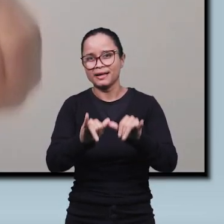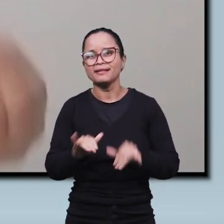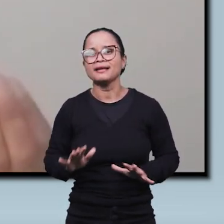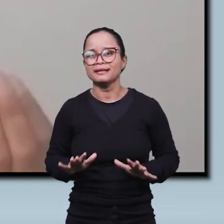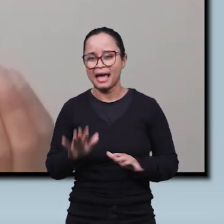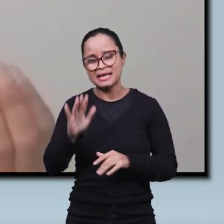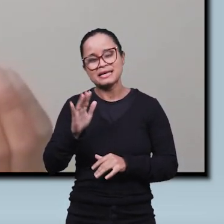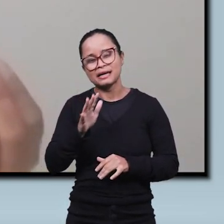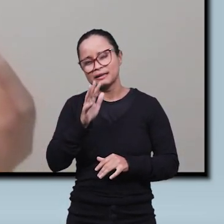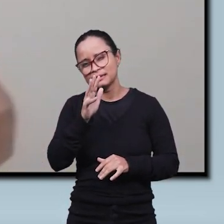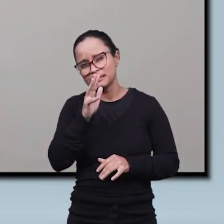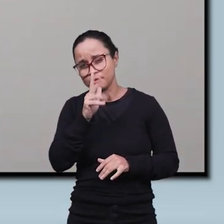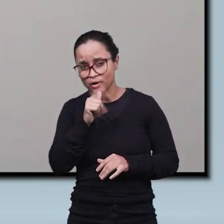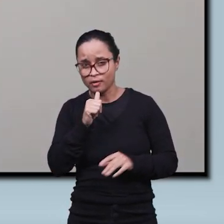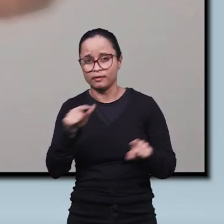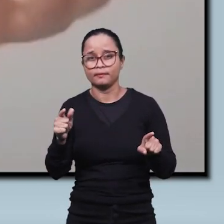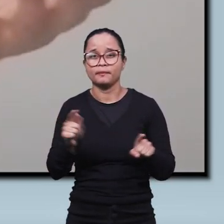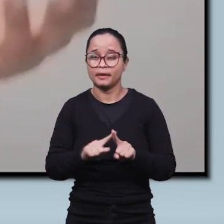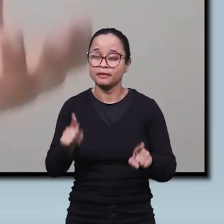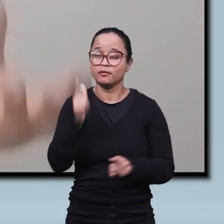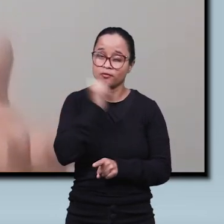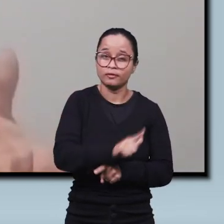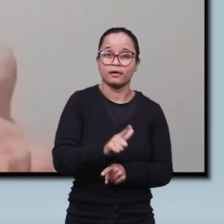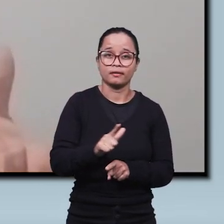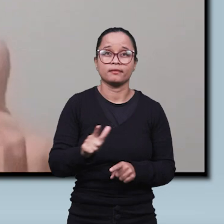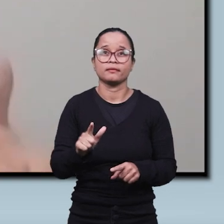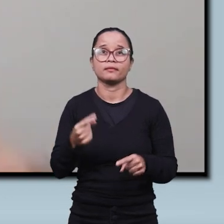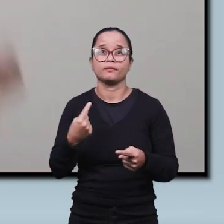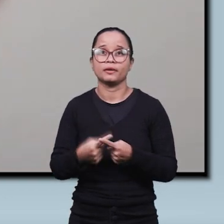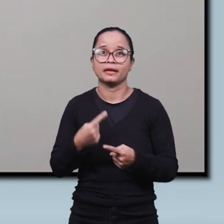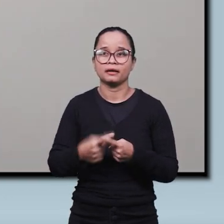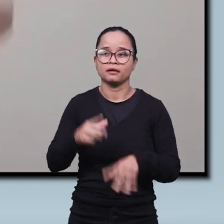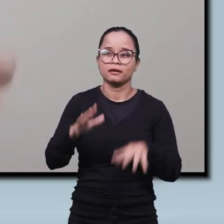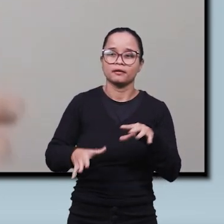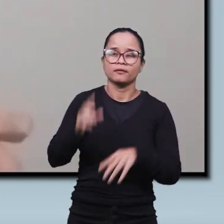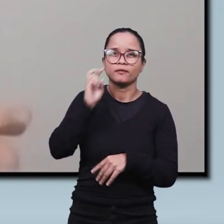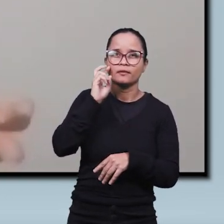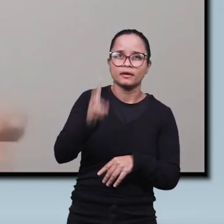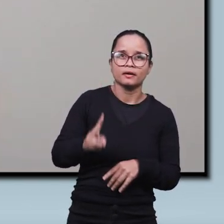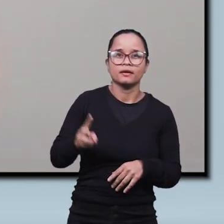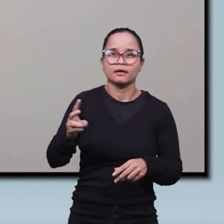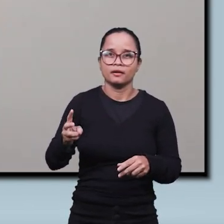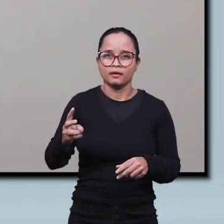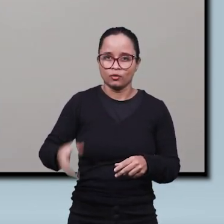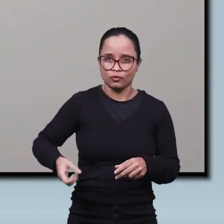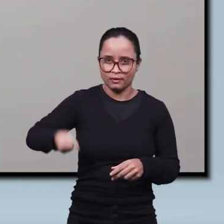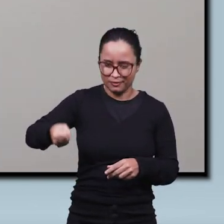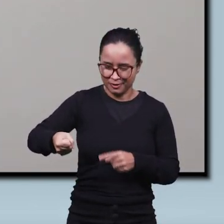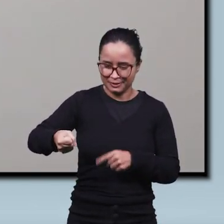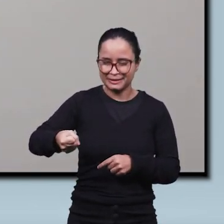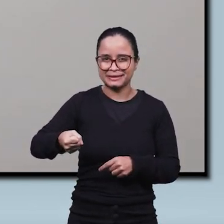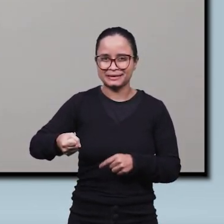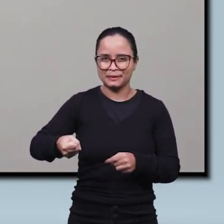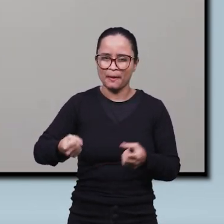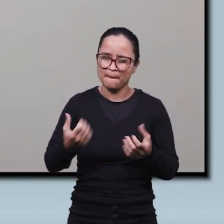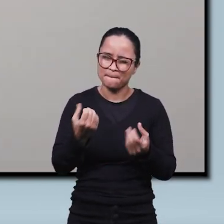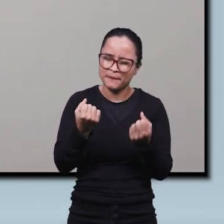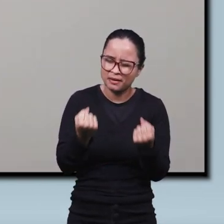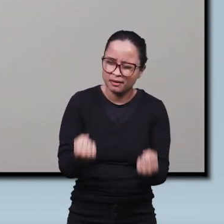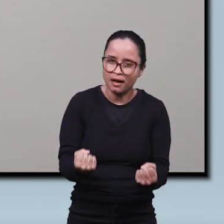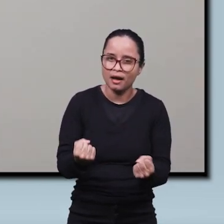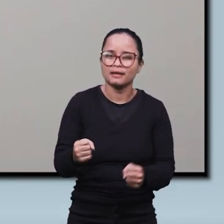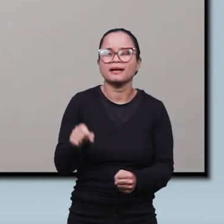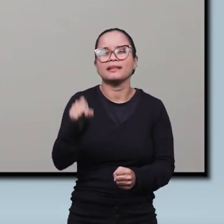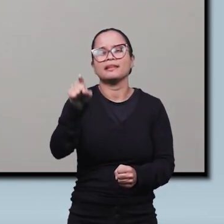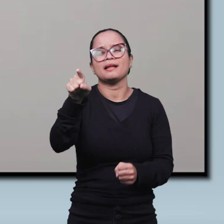pouco, mas chegou, né? Porque imagina, o idoso às vezes vem com sacolas pesadas, tem que ir até lá no fundo onde estava